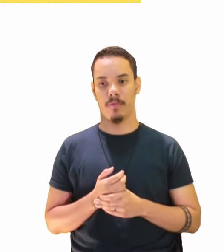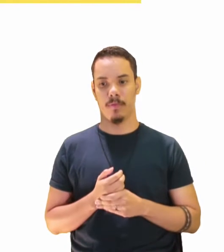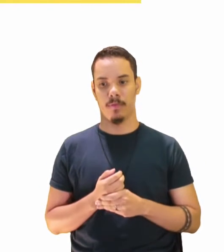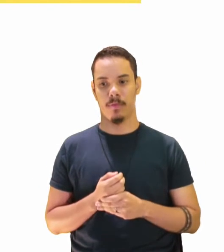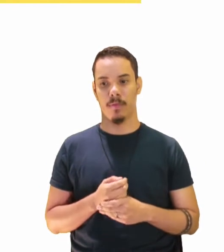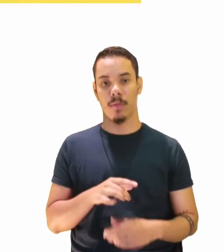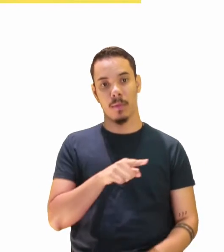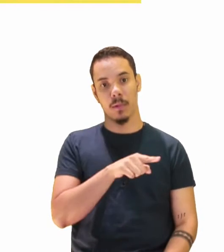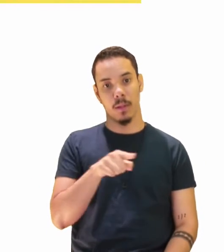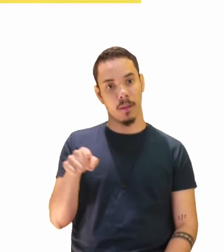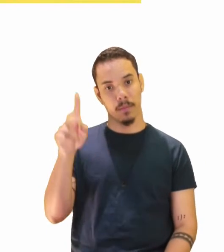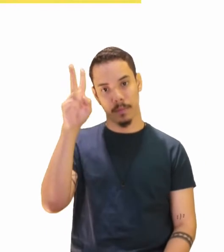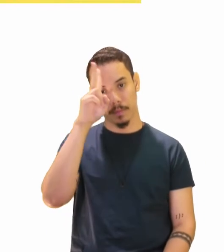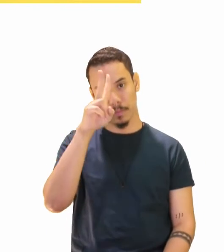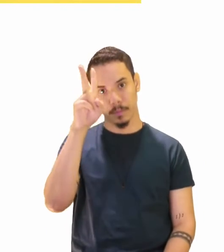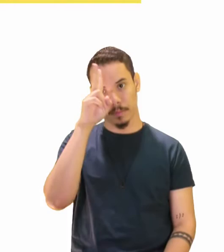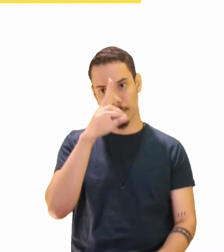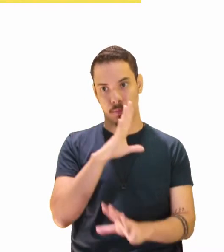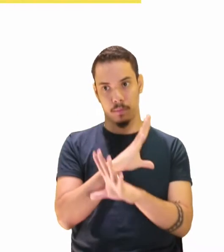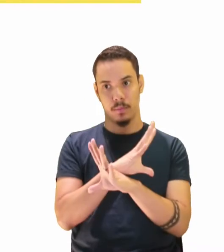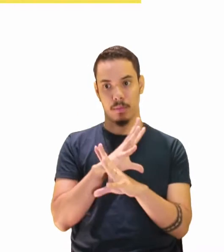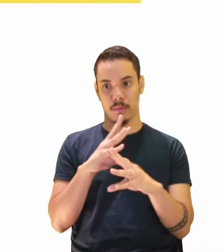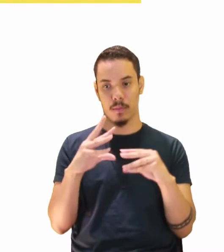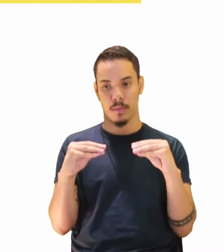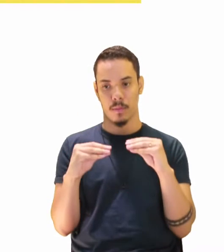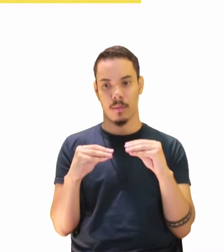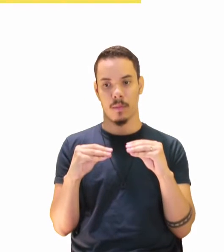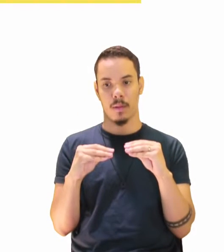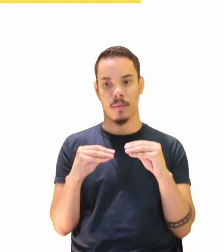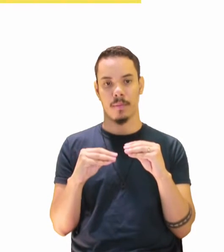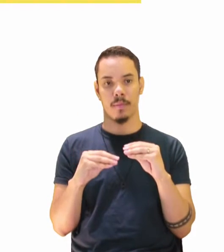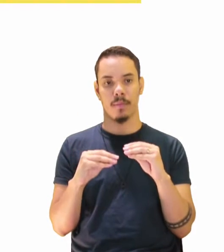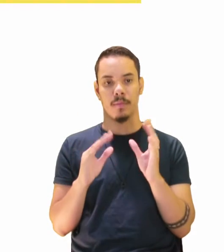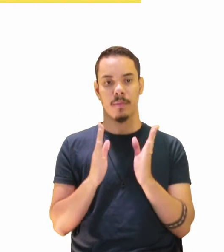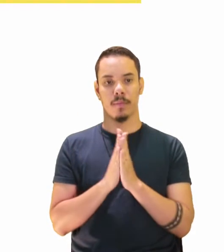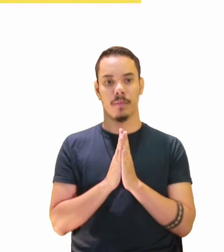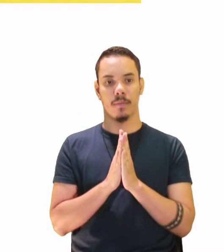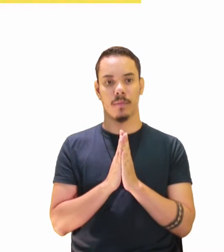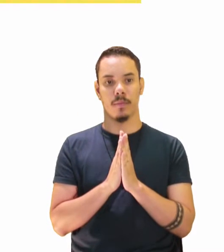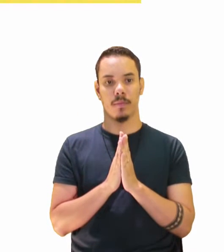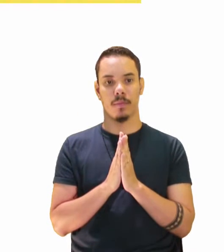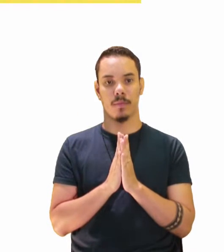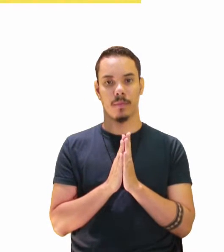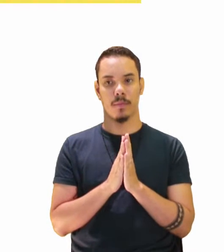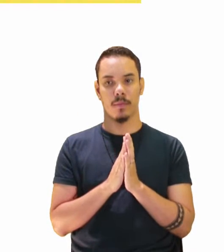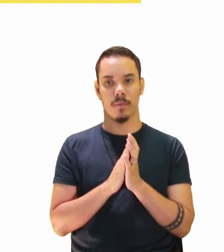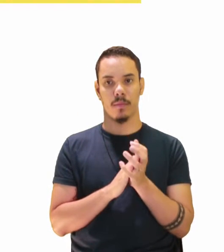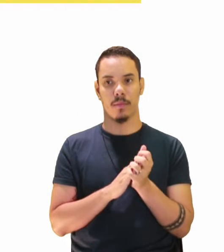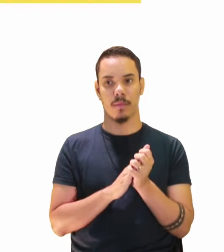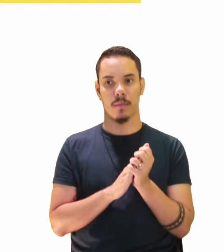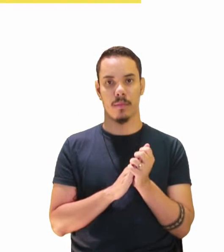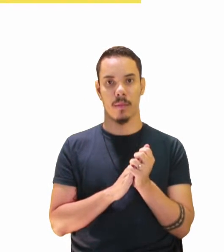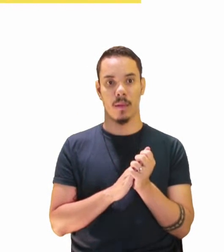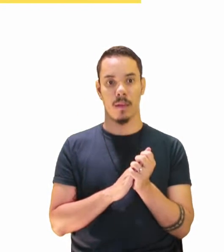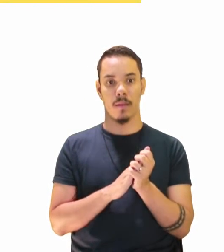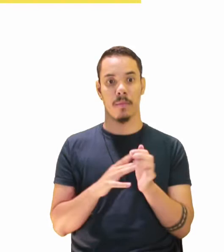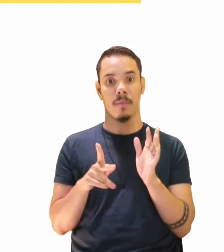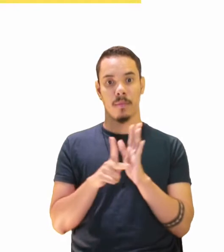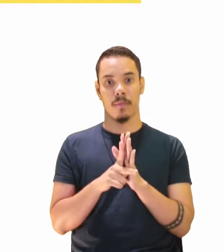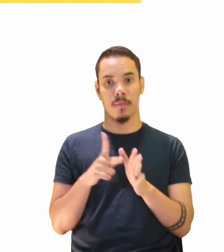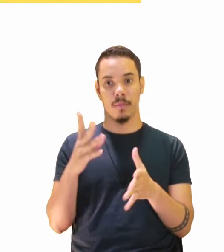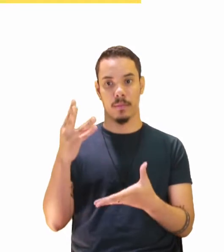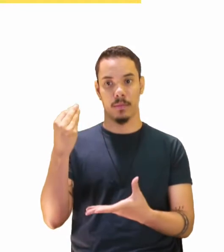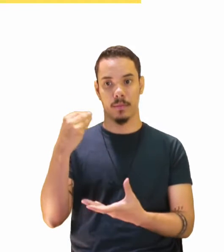você vai lembrar lá das conjunções. Ó, aqui, nessa questão do